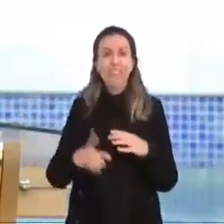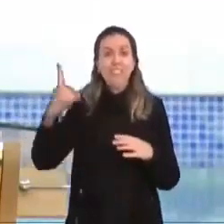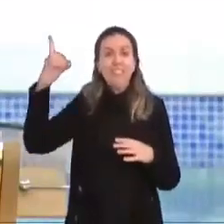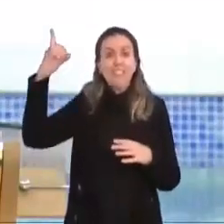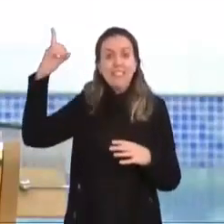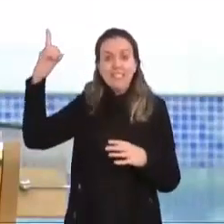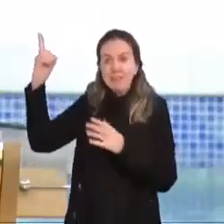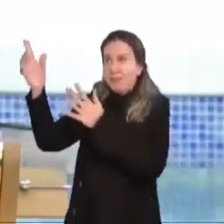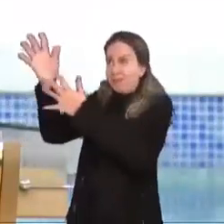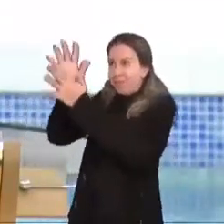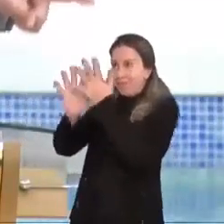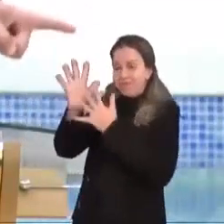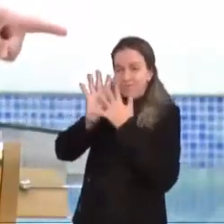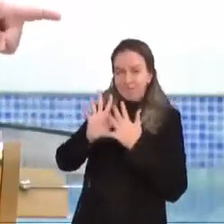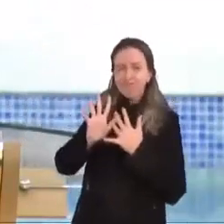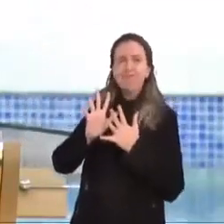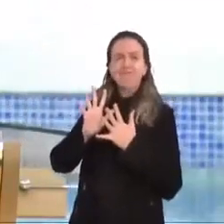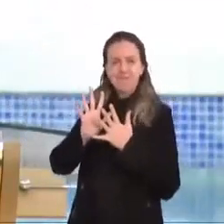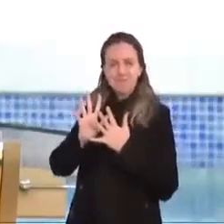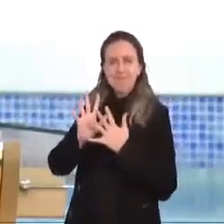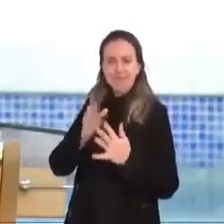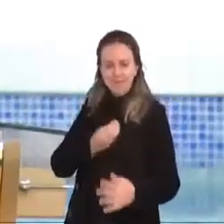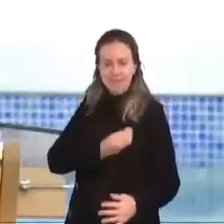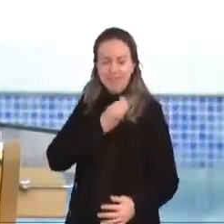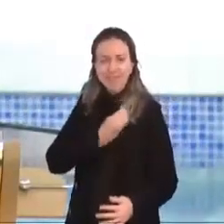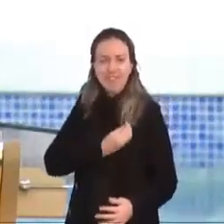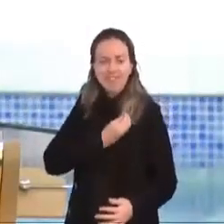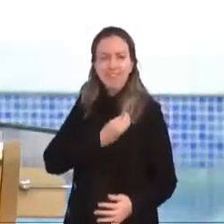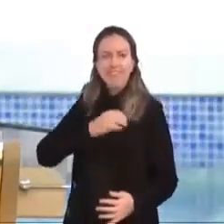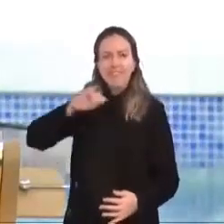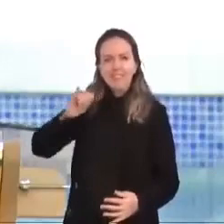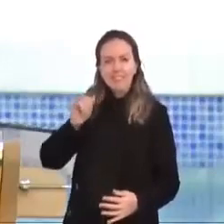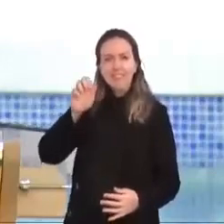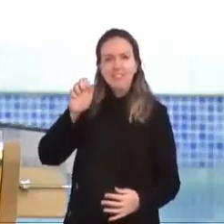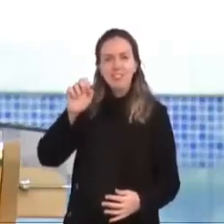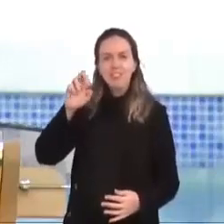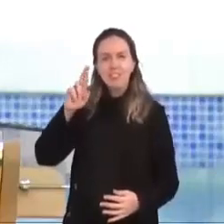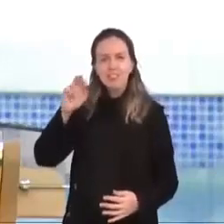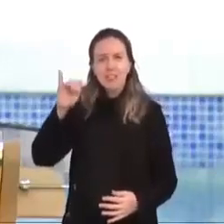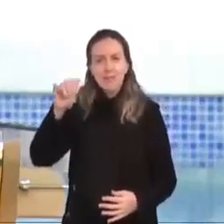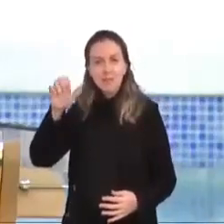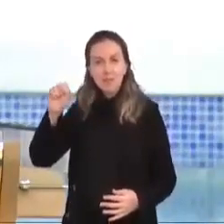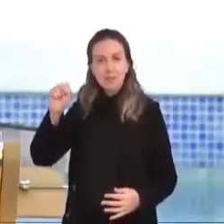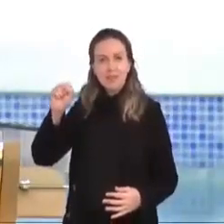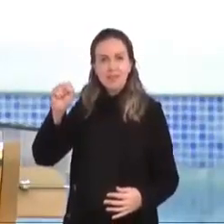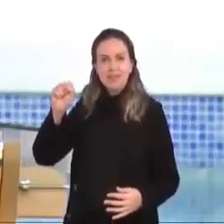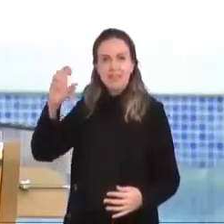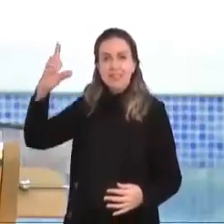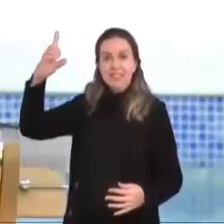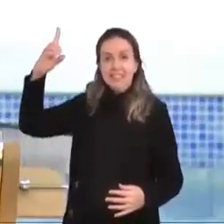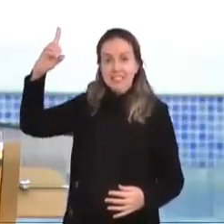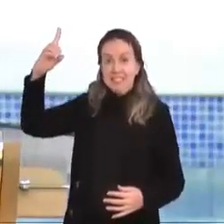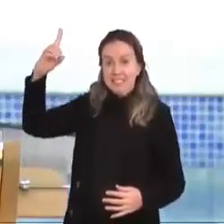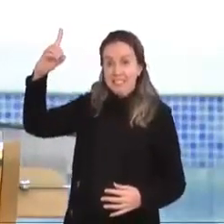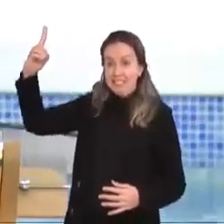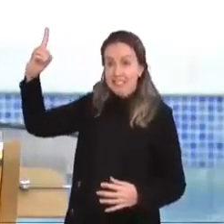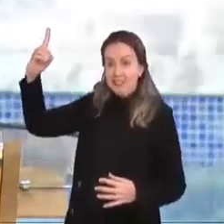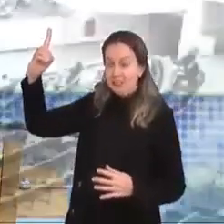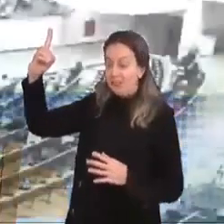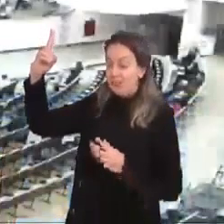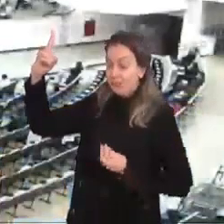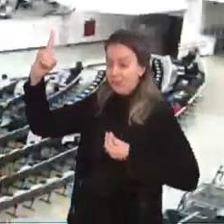Deus, é o próprio Deus. Por quê? Porque Deus é a sua própria